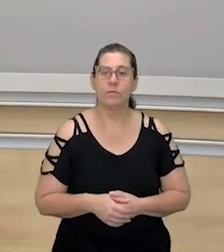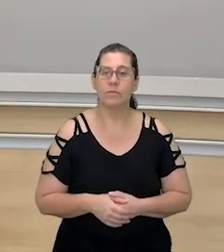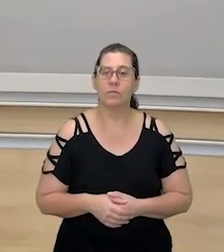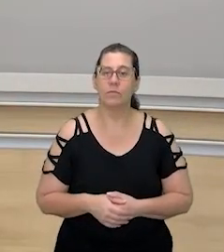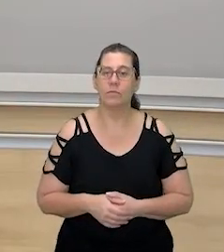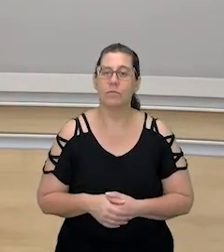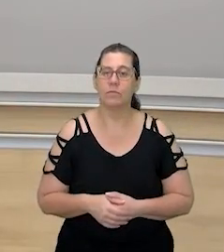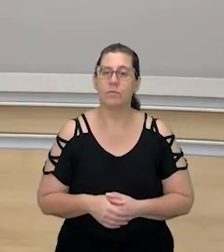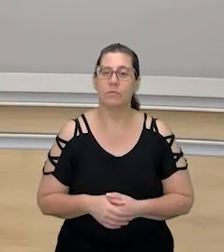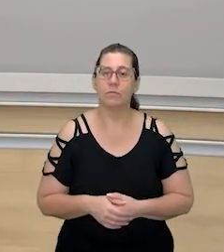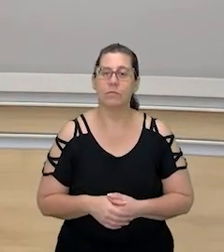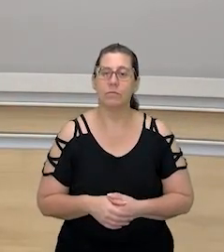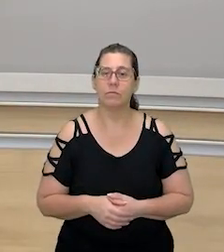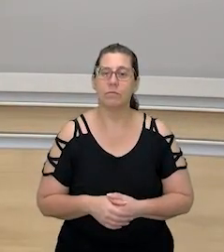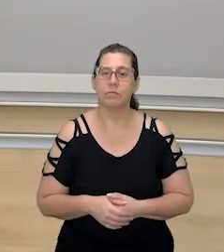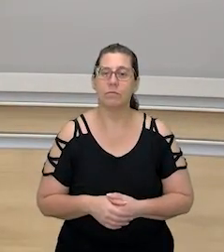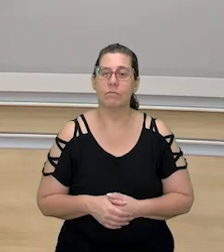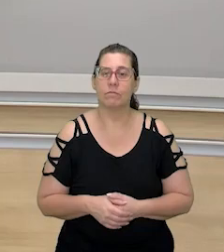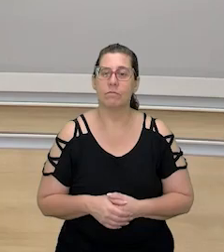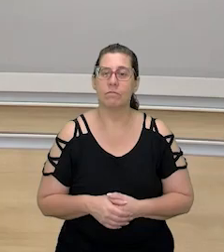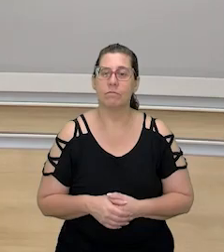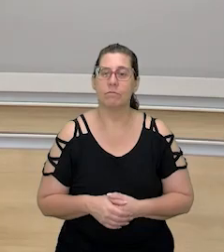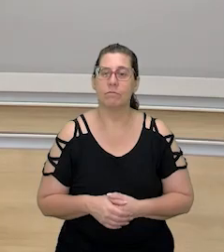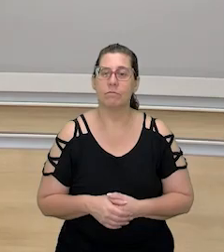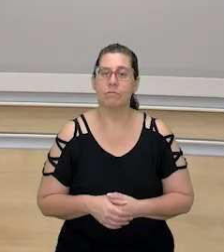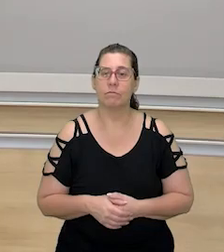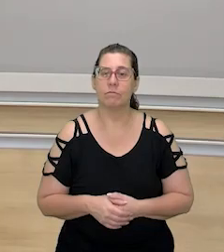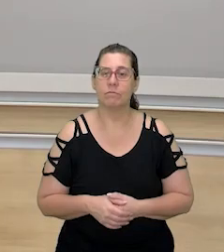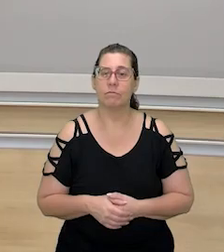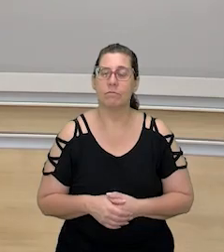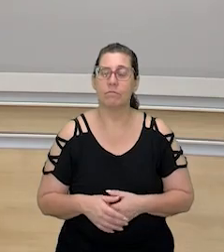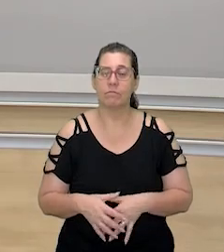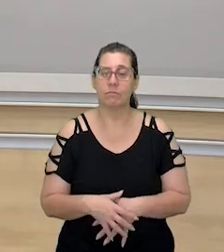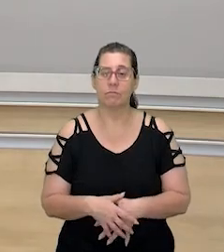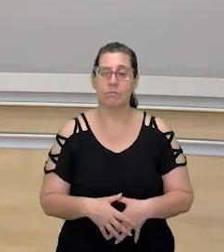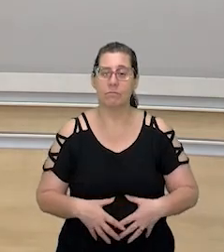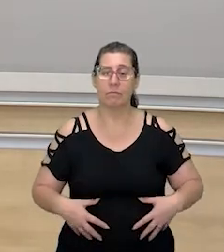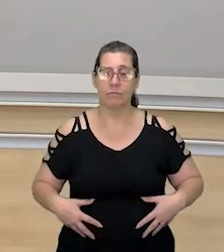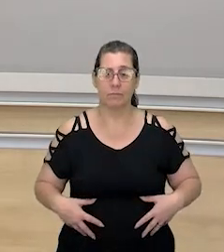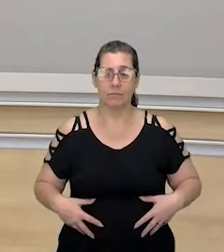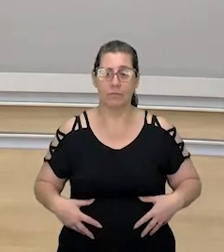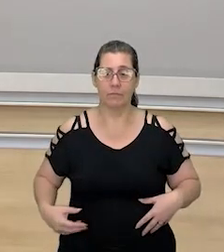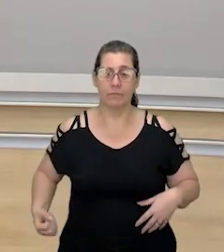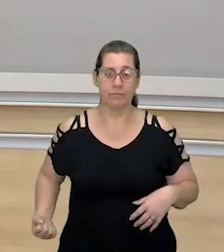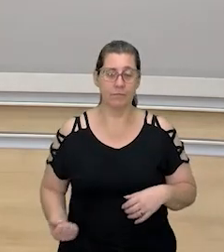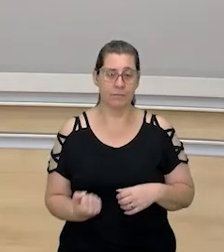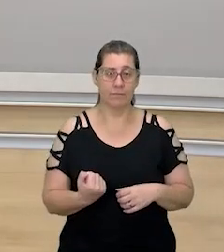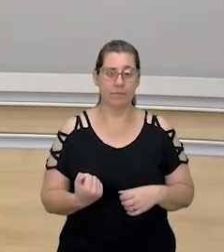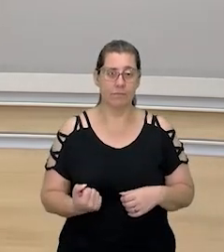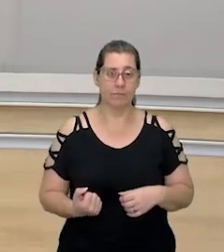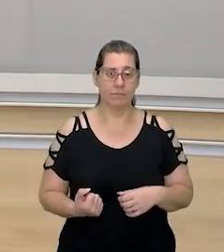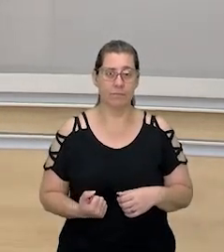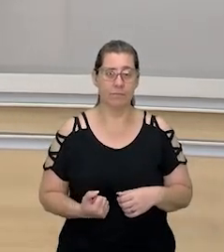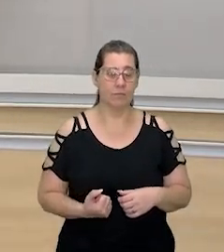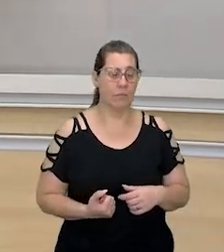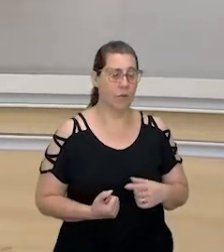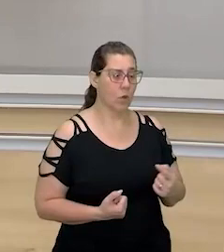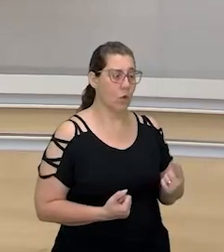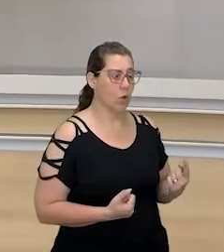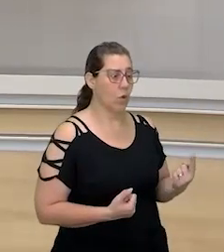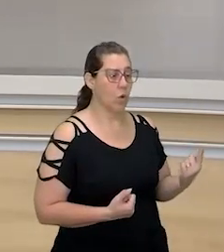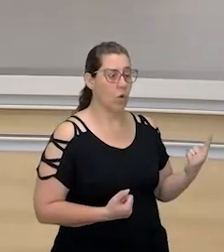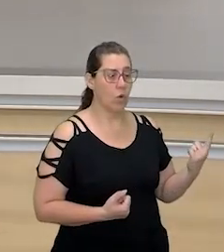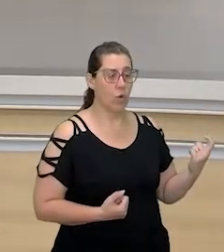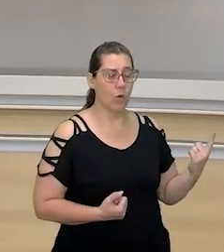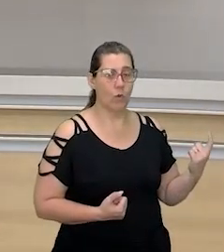um urazuki, um gancho com a mão de trás no abdômen. Bati. Aí a última pessoa, virei, dei